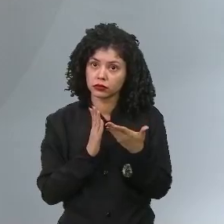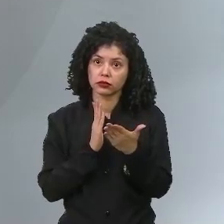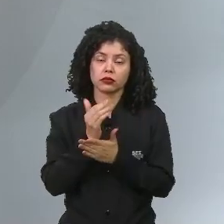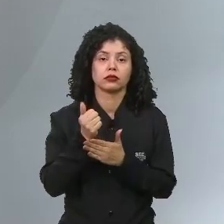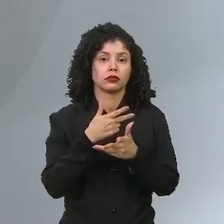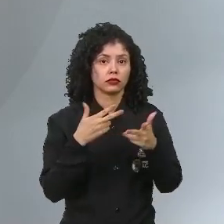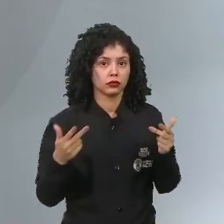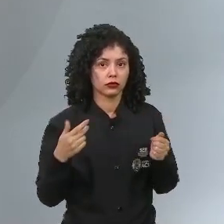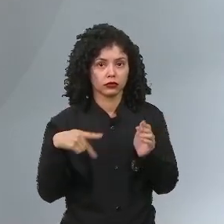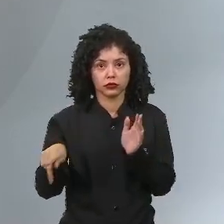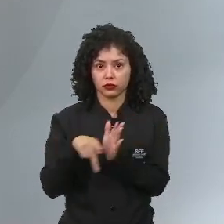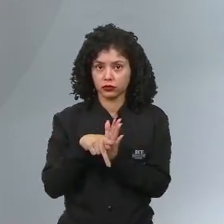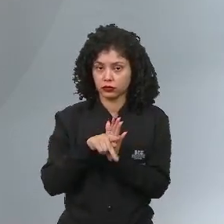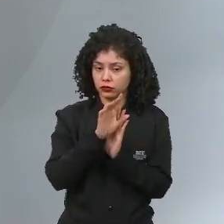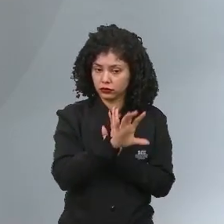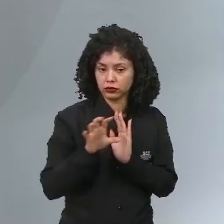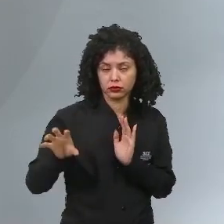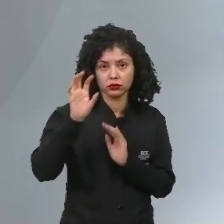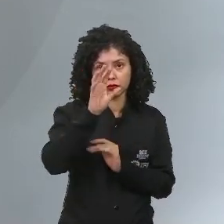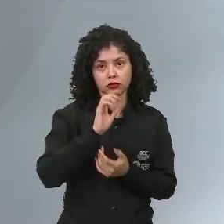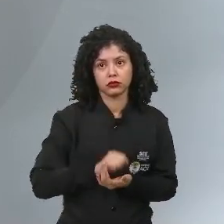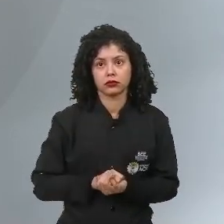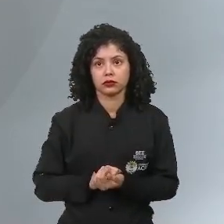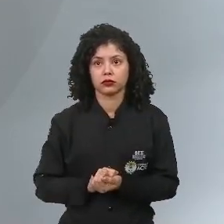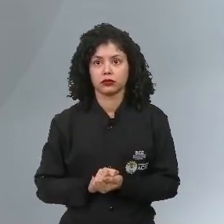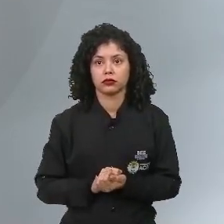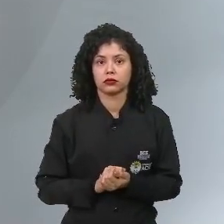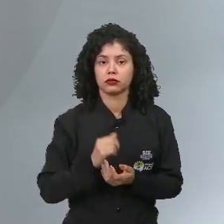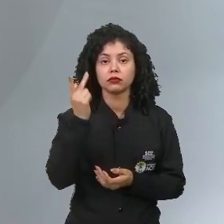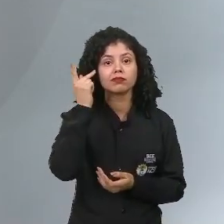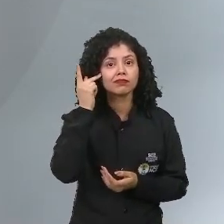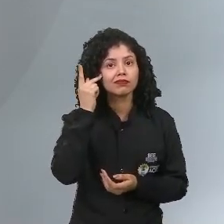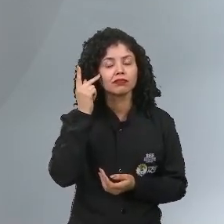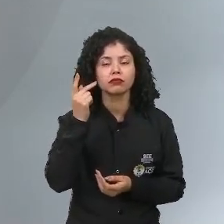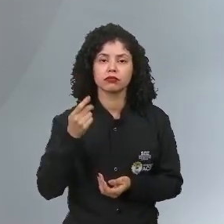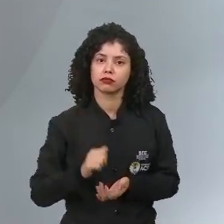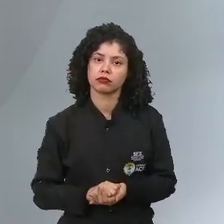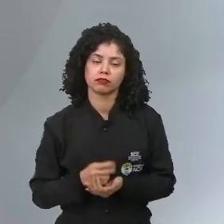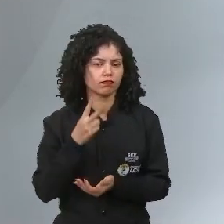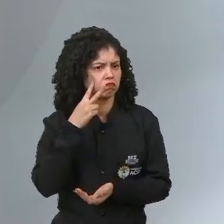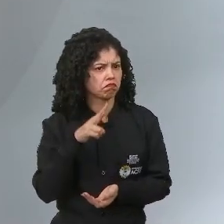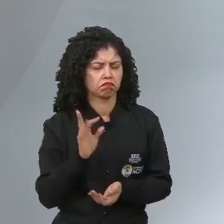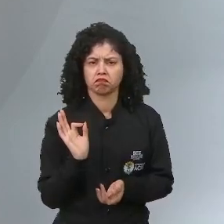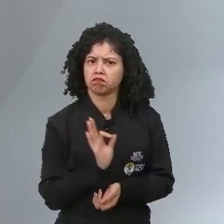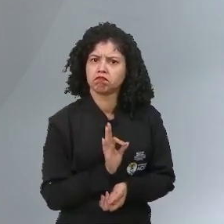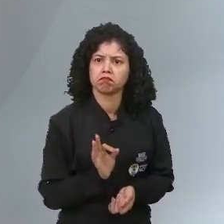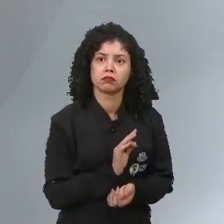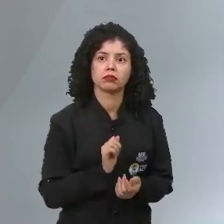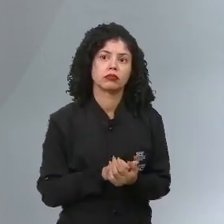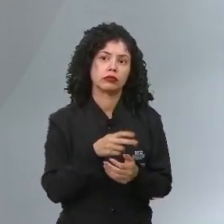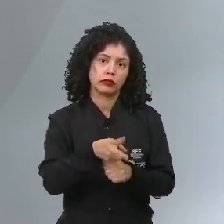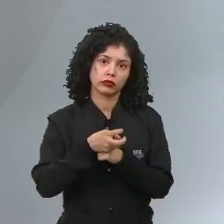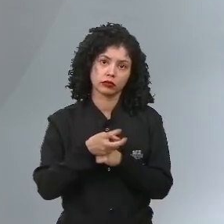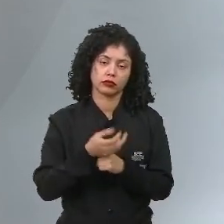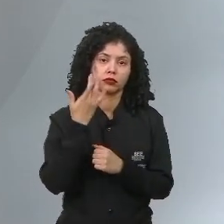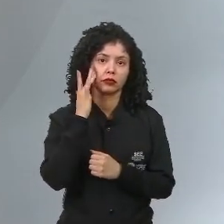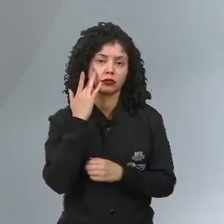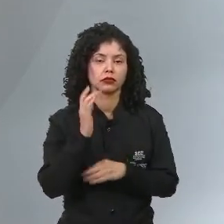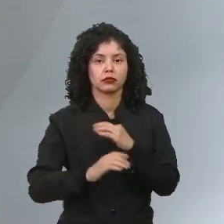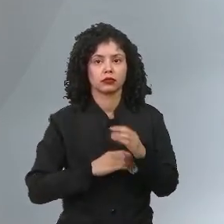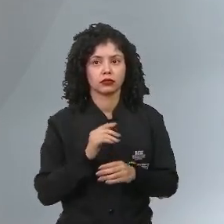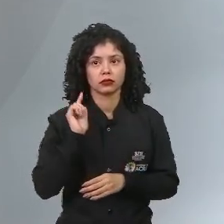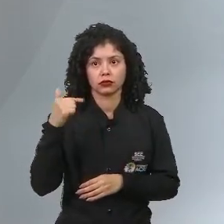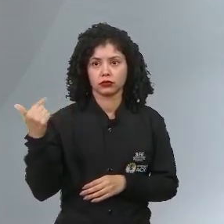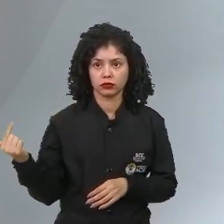os objetivos da sua região. Então, por eles serem paulistas, eles não viam a necessidade de que essa exploração do ouro ela viesse de